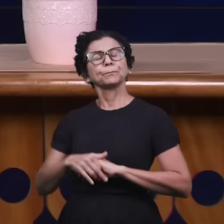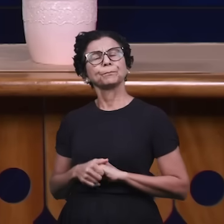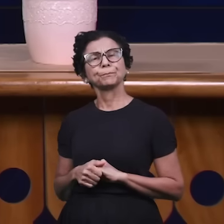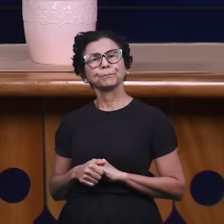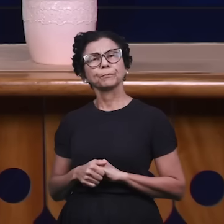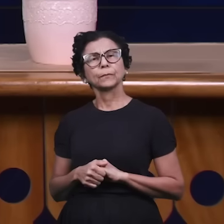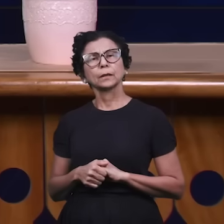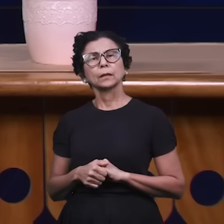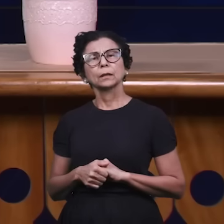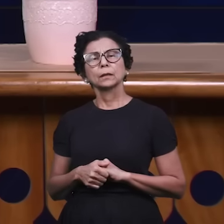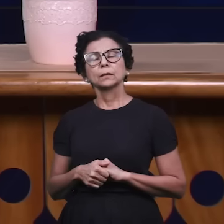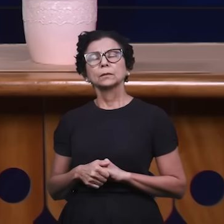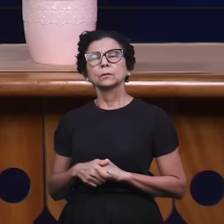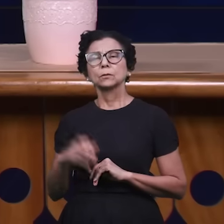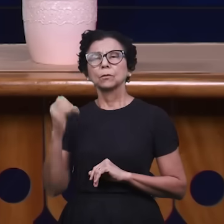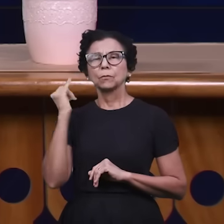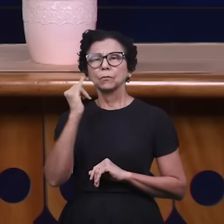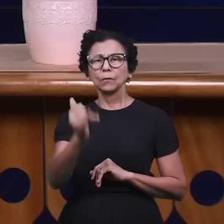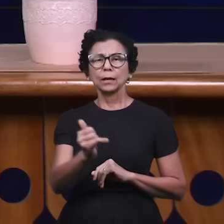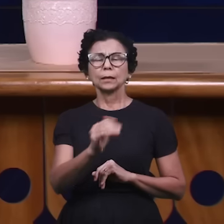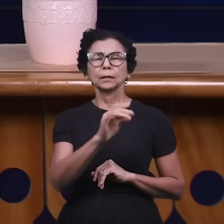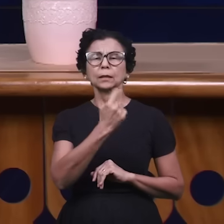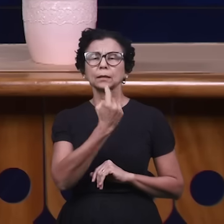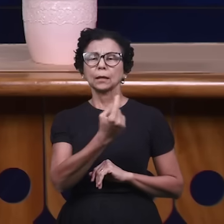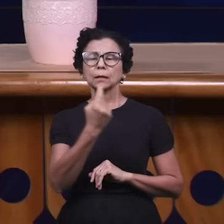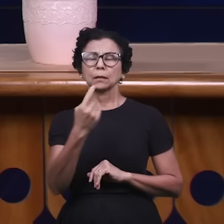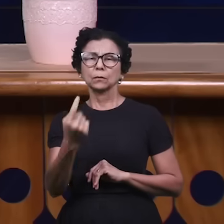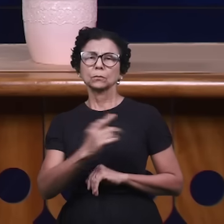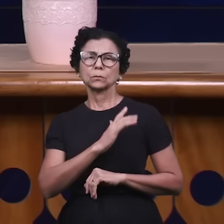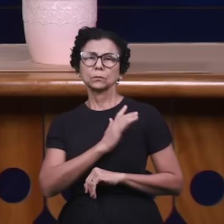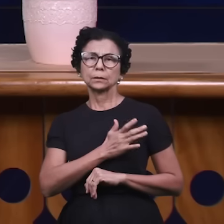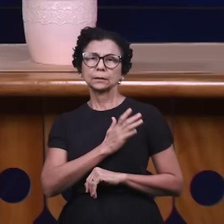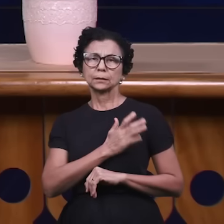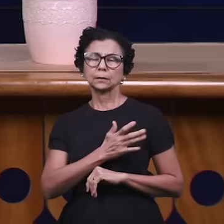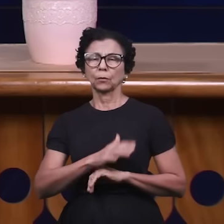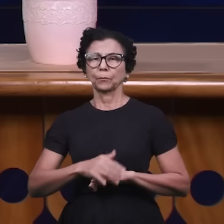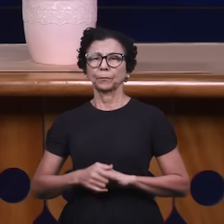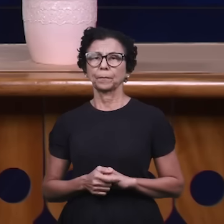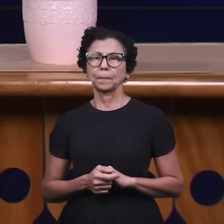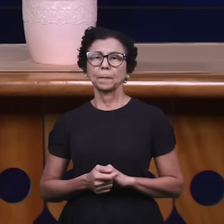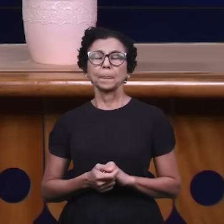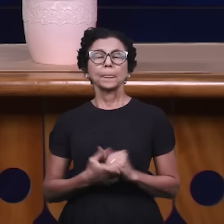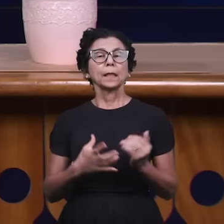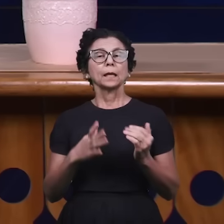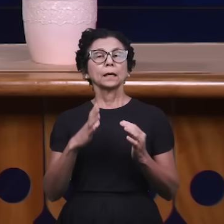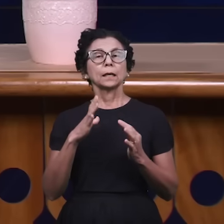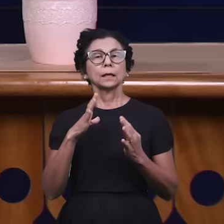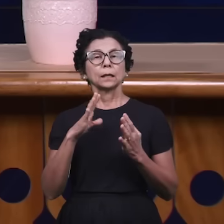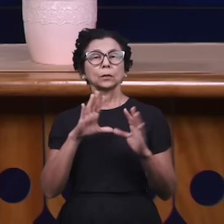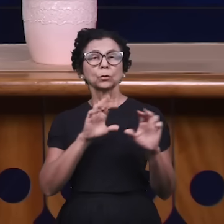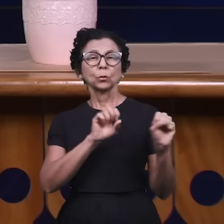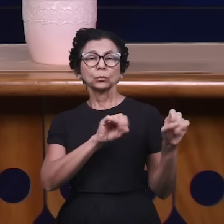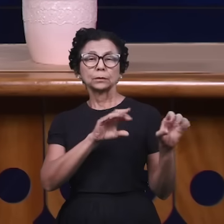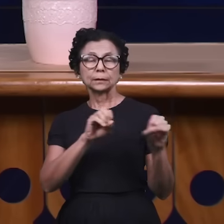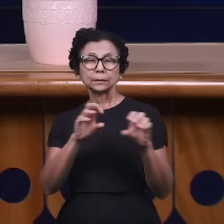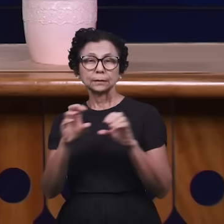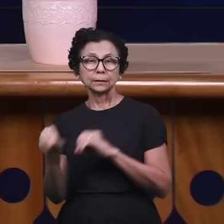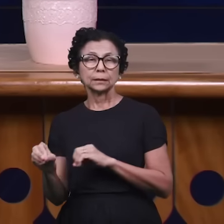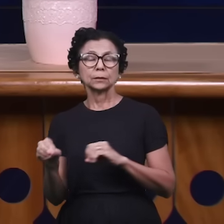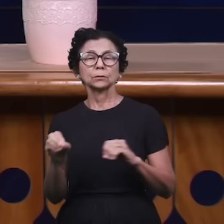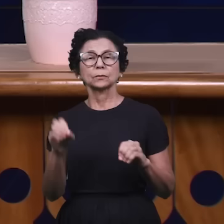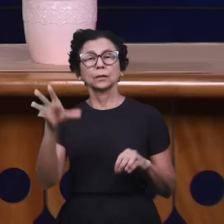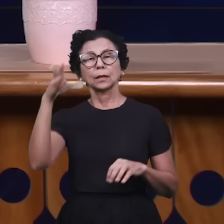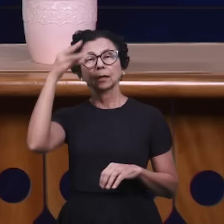conosco, Senhor, nos ensina e que os estudos deste culto possam ficar